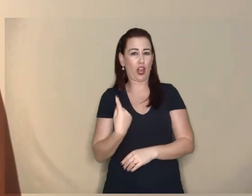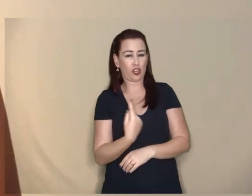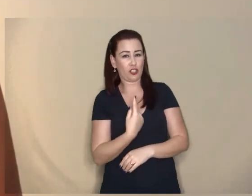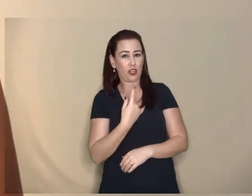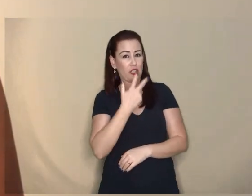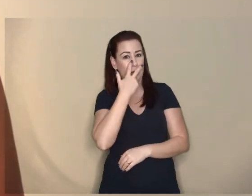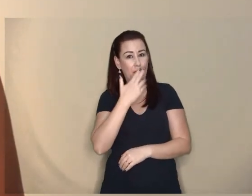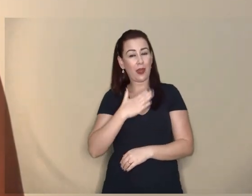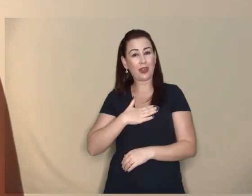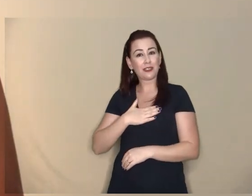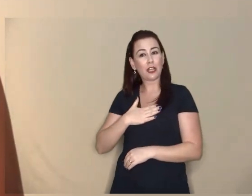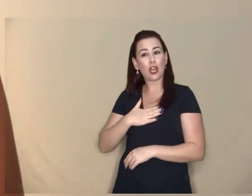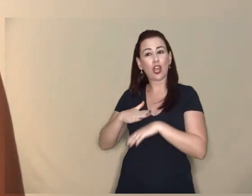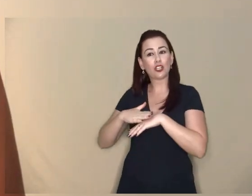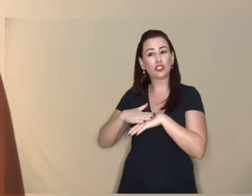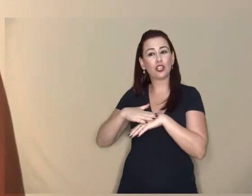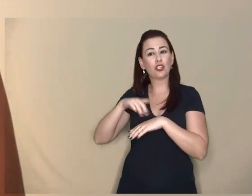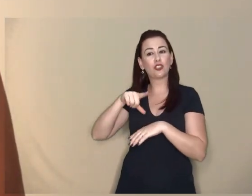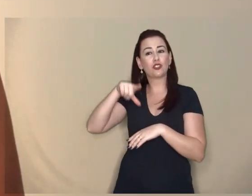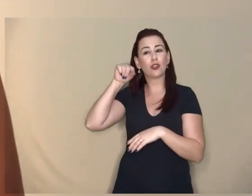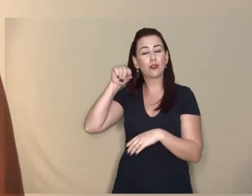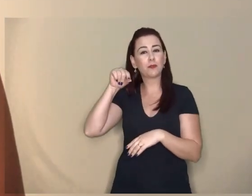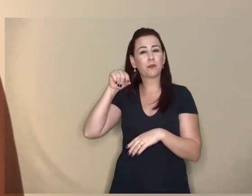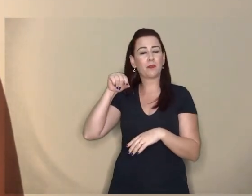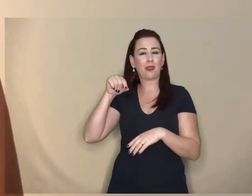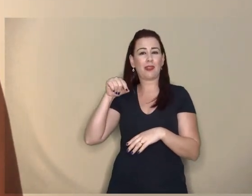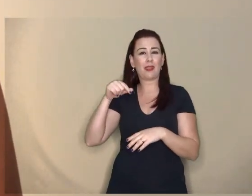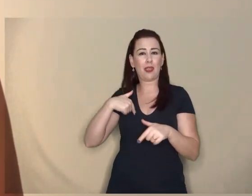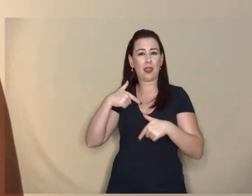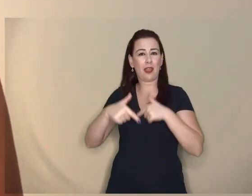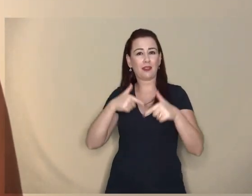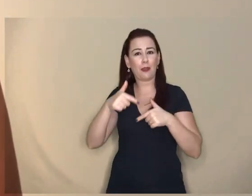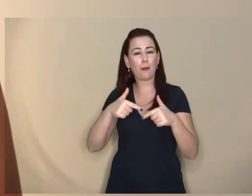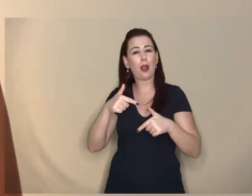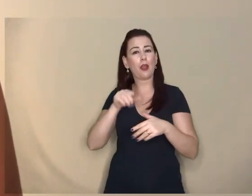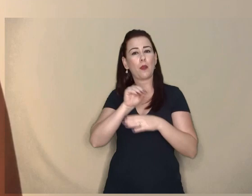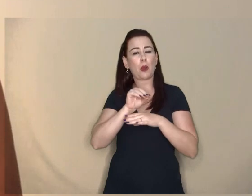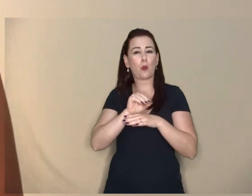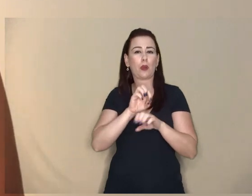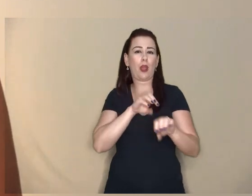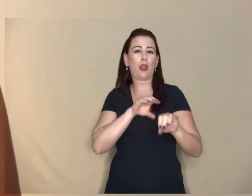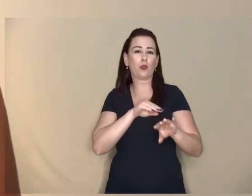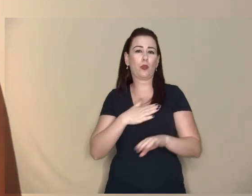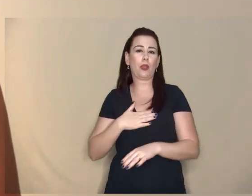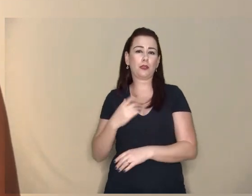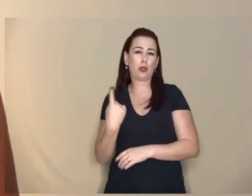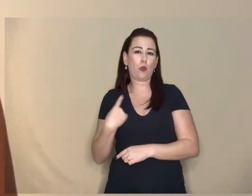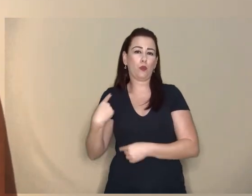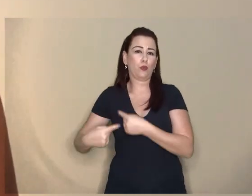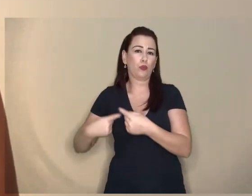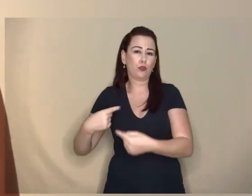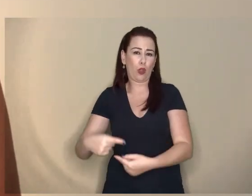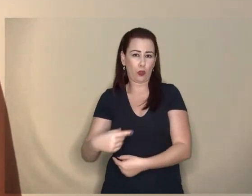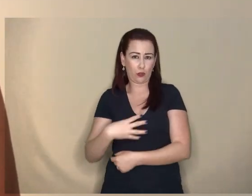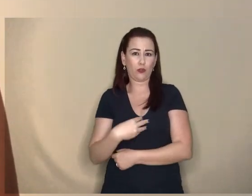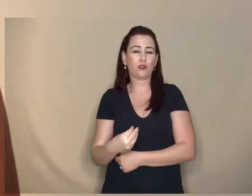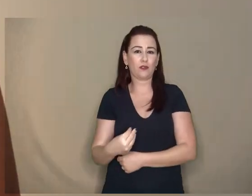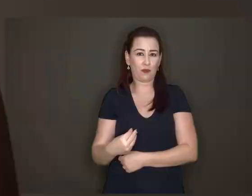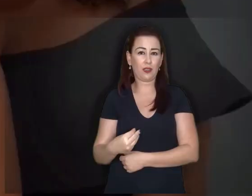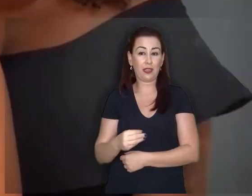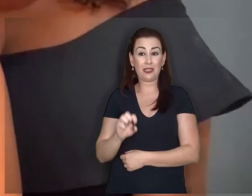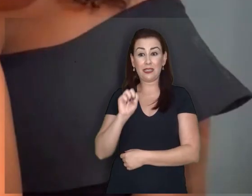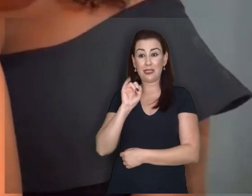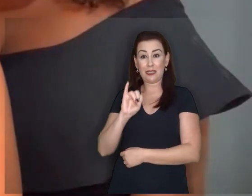filhos. E se a gente não tiver pulso, se a gente não tiver posicionamento, isso é tudo que a gente